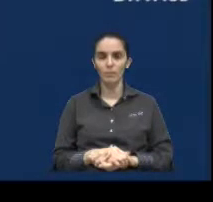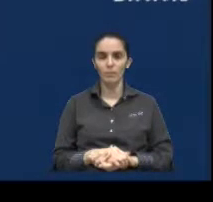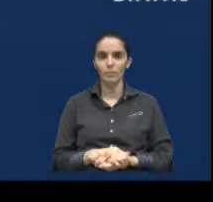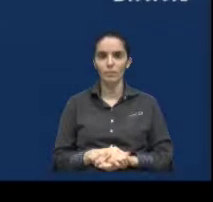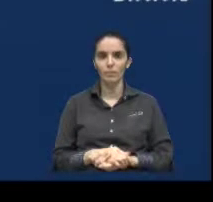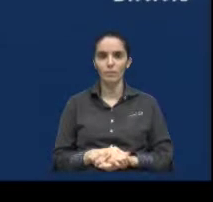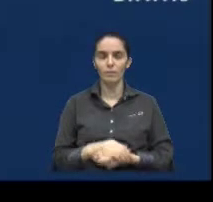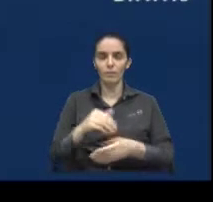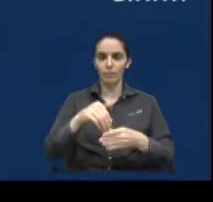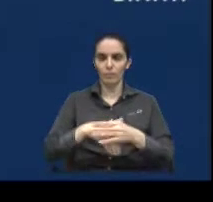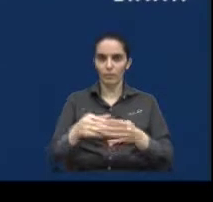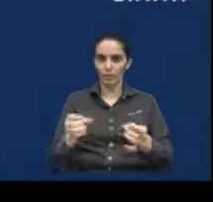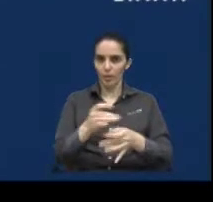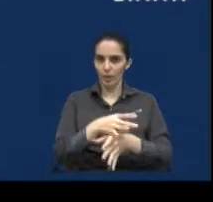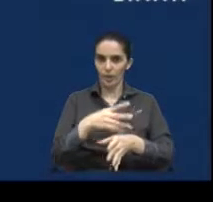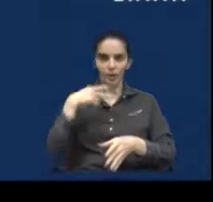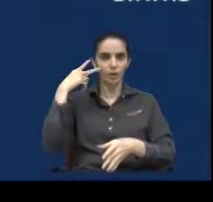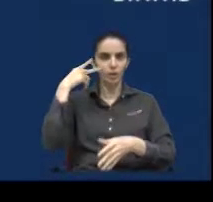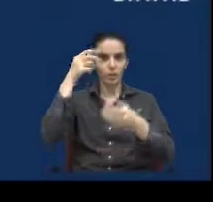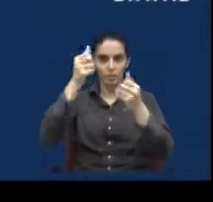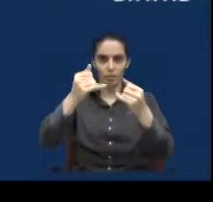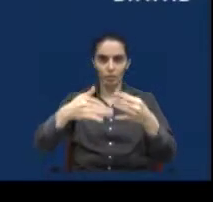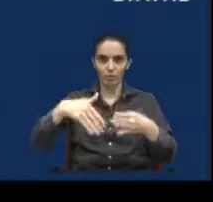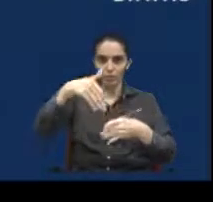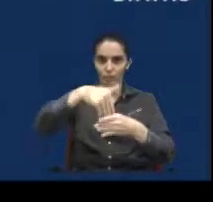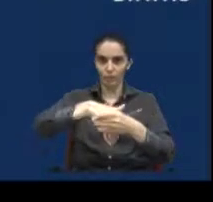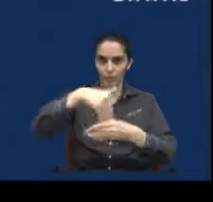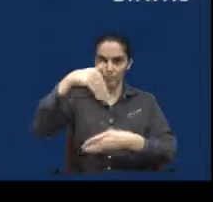Está encerrada a votação. Algum vereador deseja justificar?